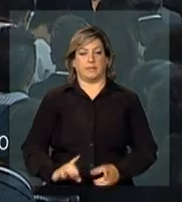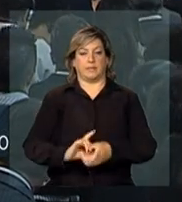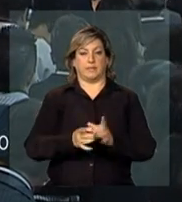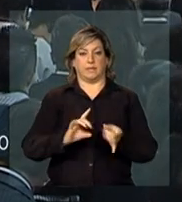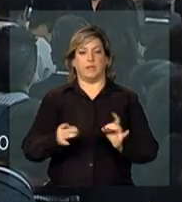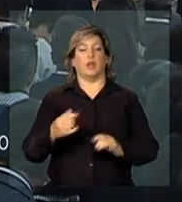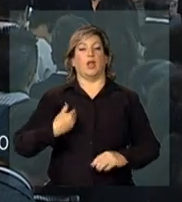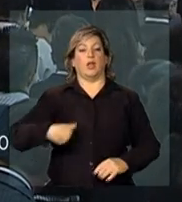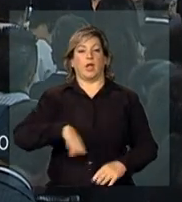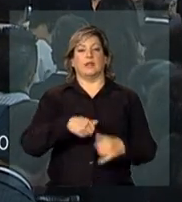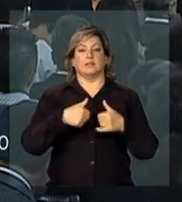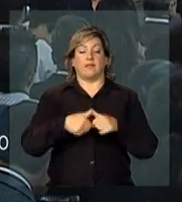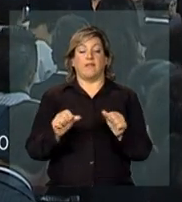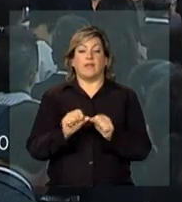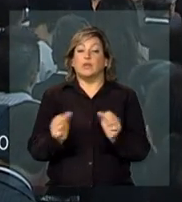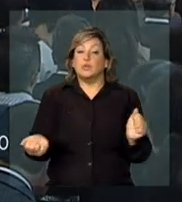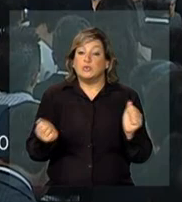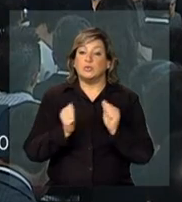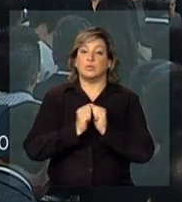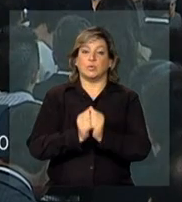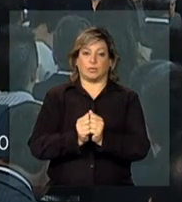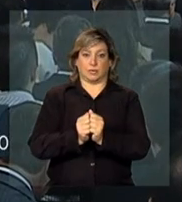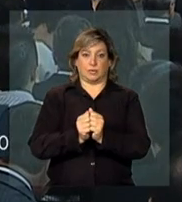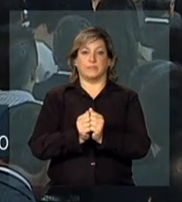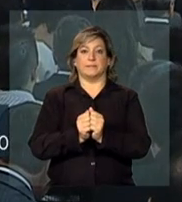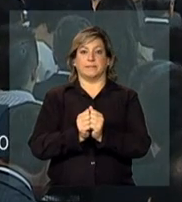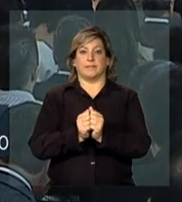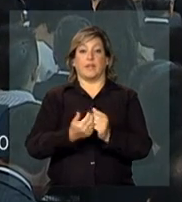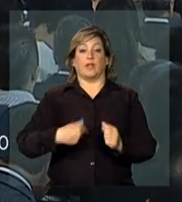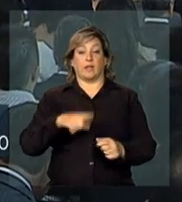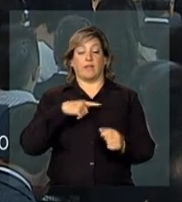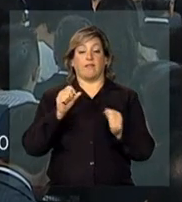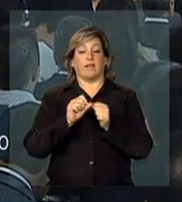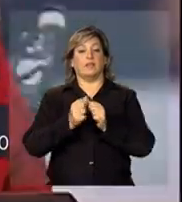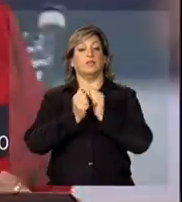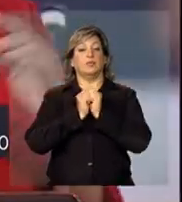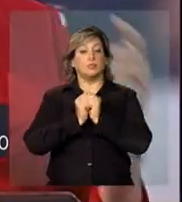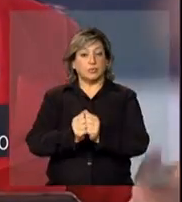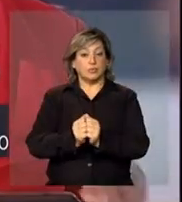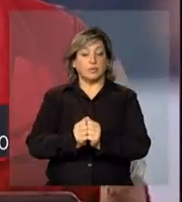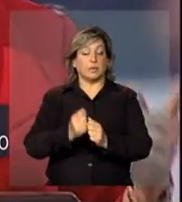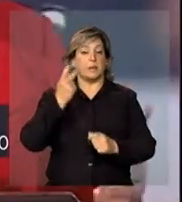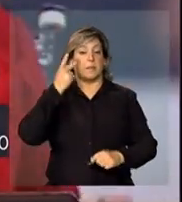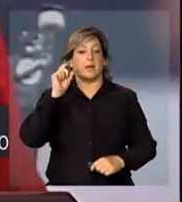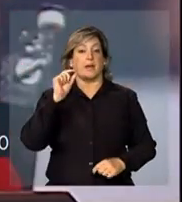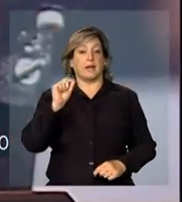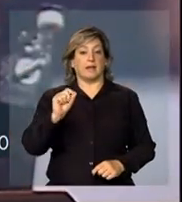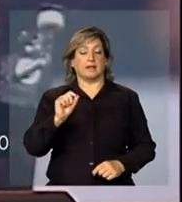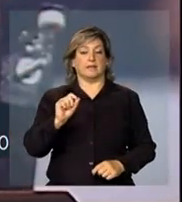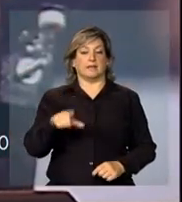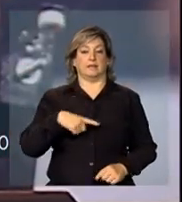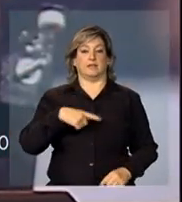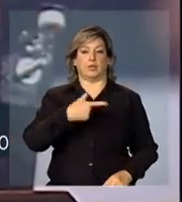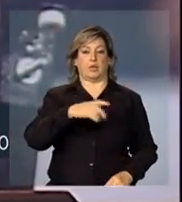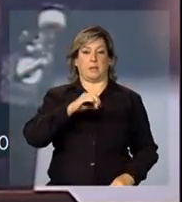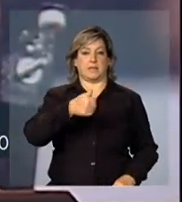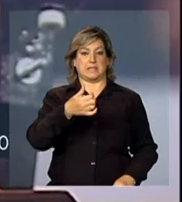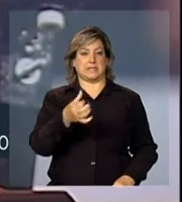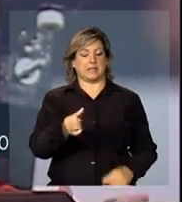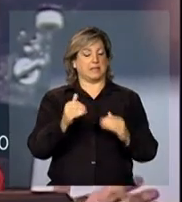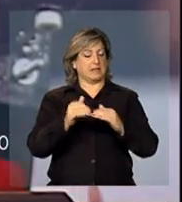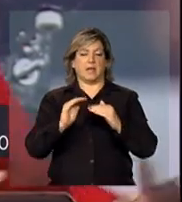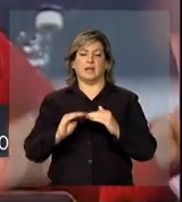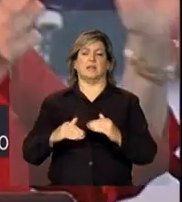nós estamos fazendo juntos e estamos fazendo juntos para além do ano de 2016